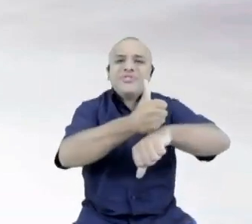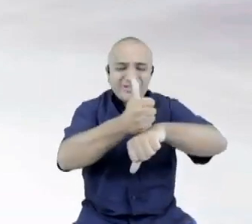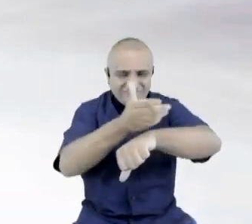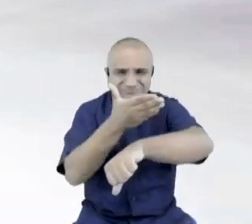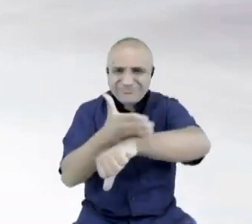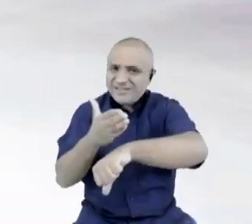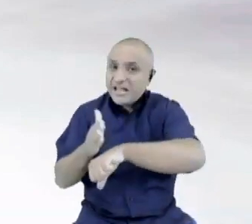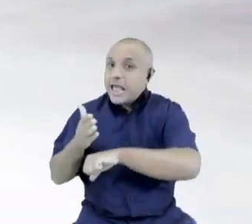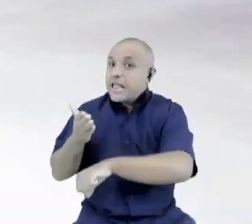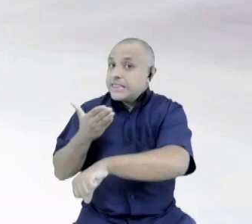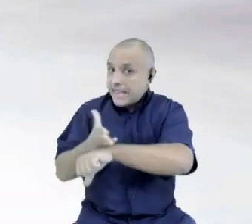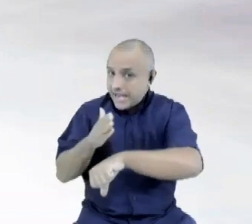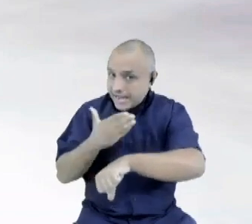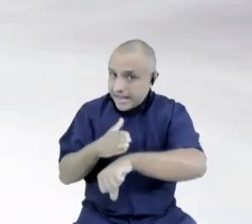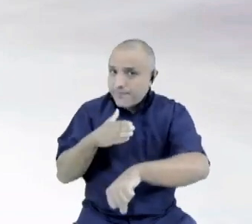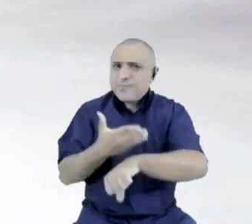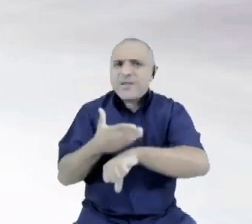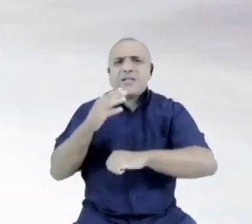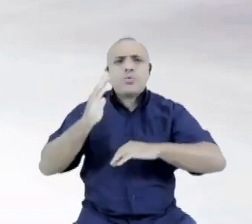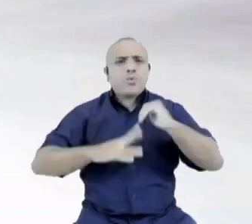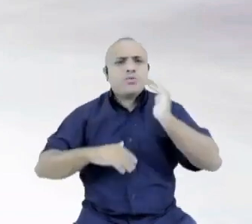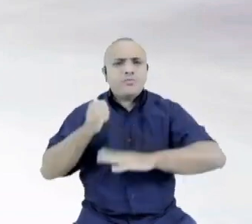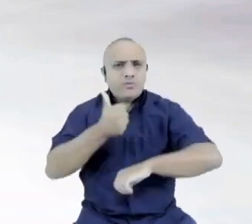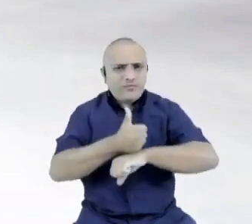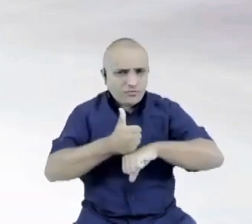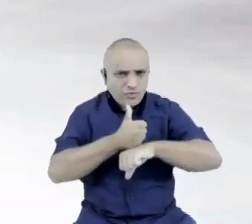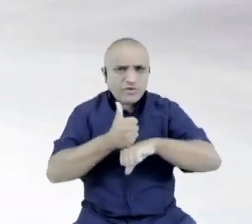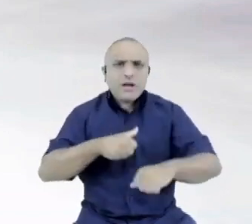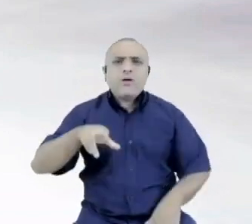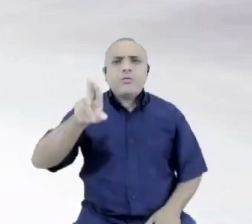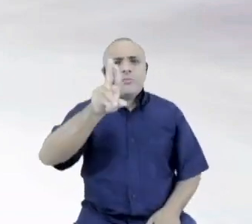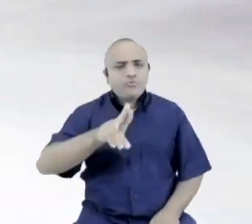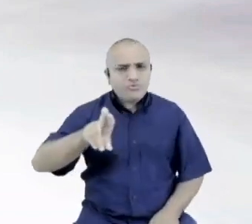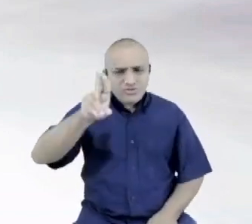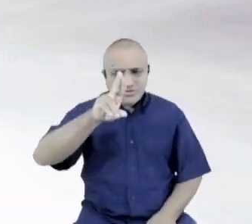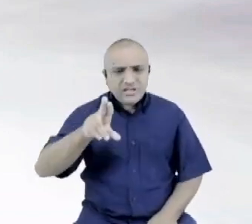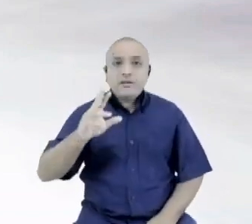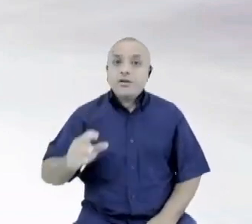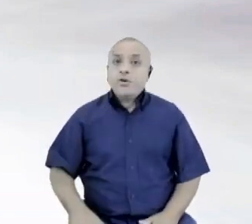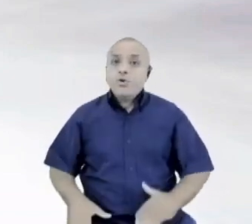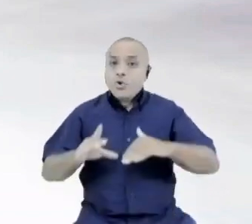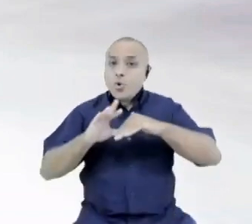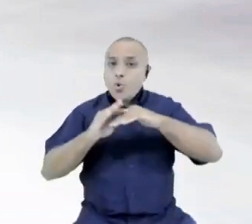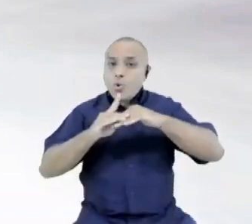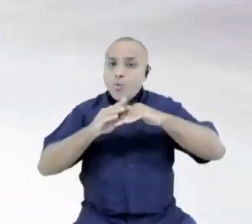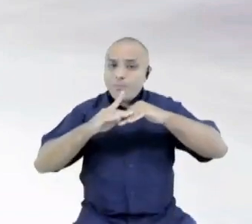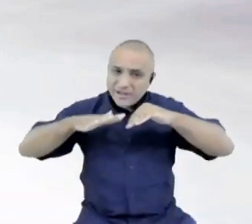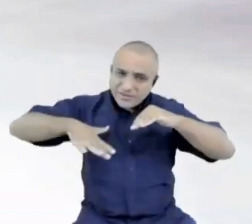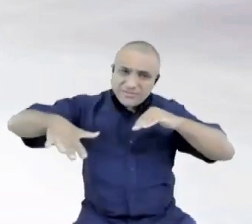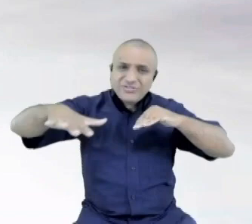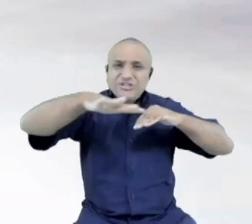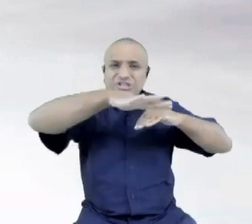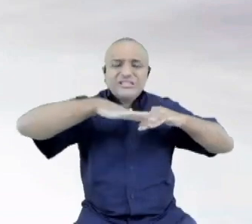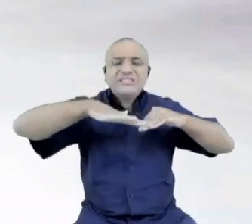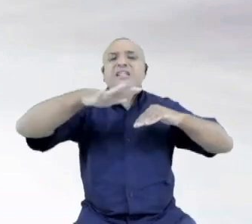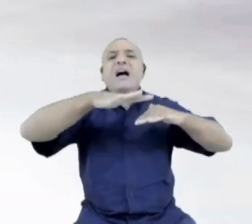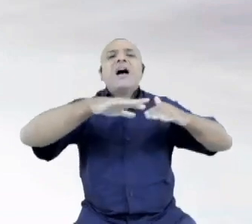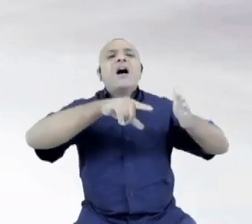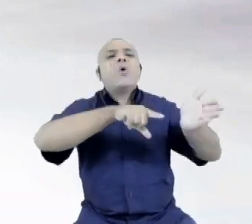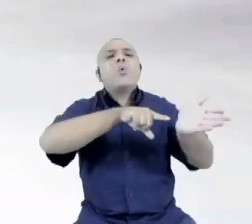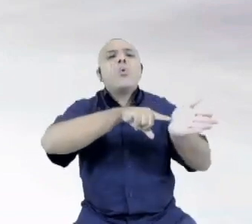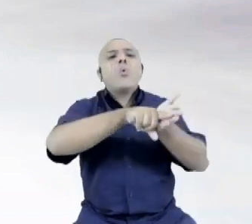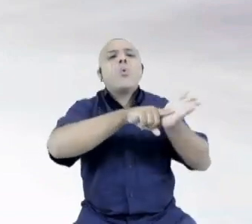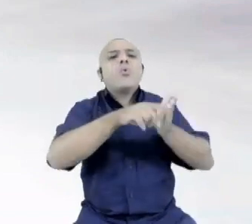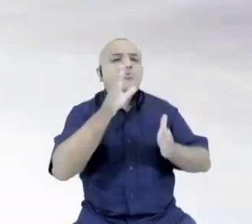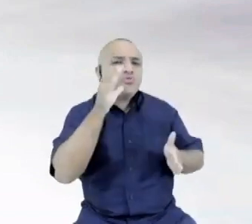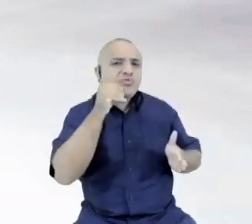com esses profissionais para a utilização, os patologistas, os colaboradores que trabalham na